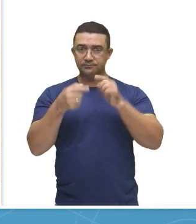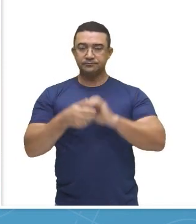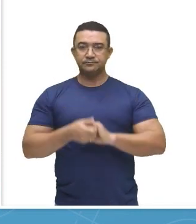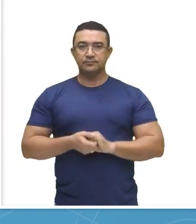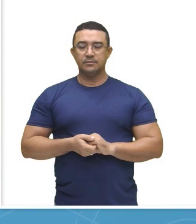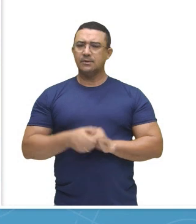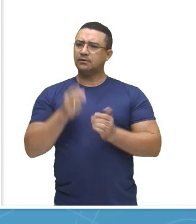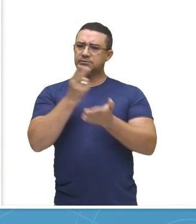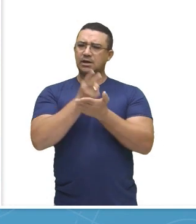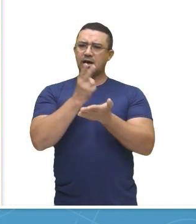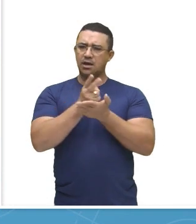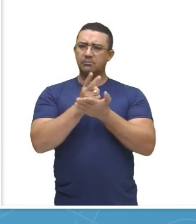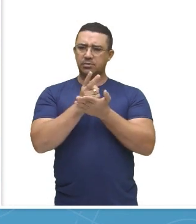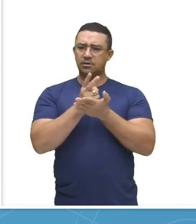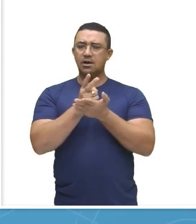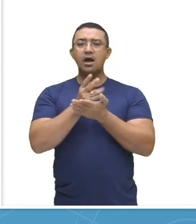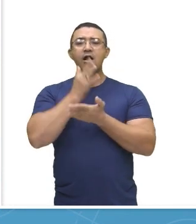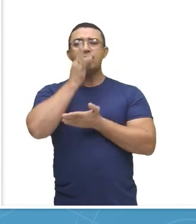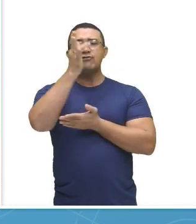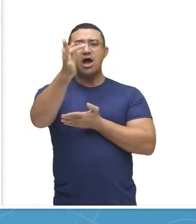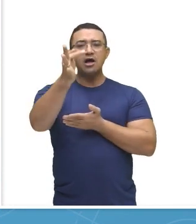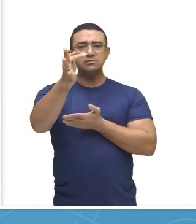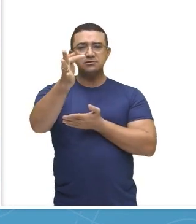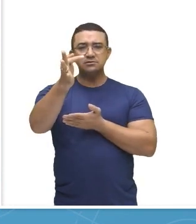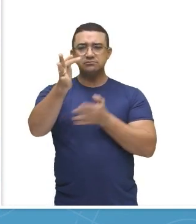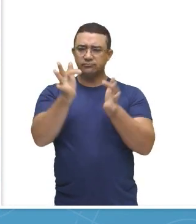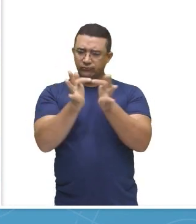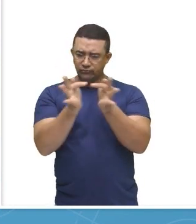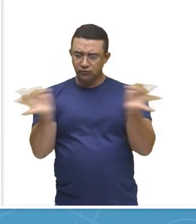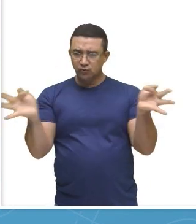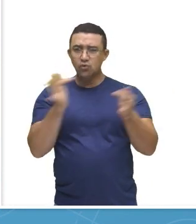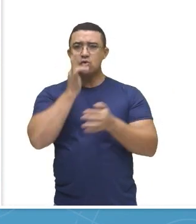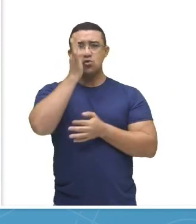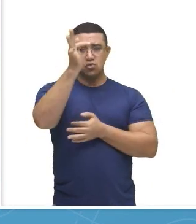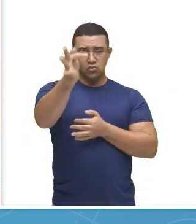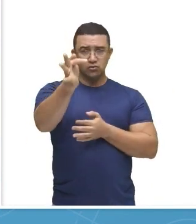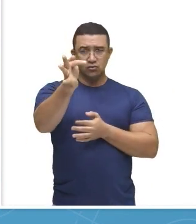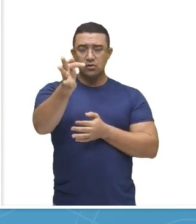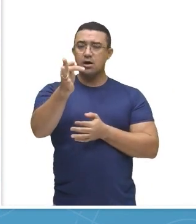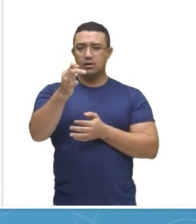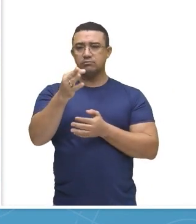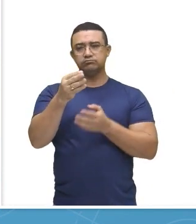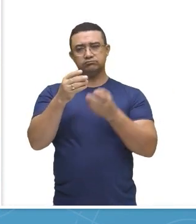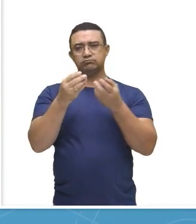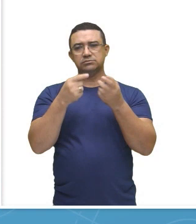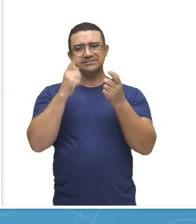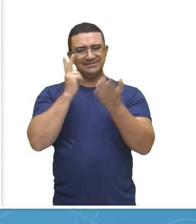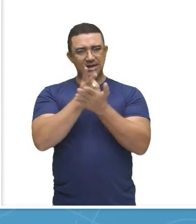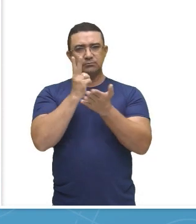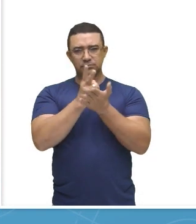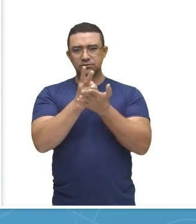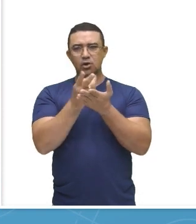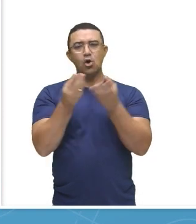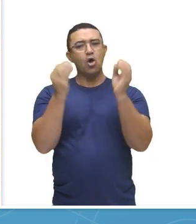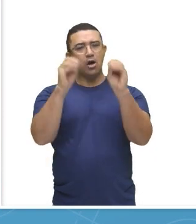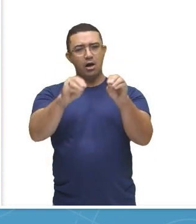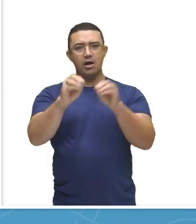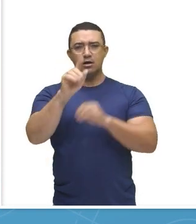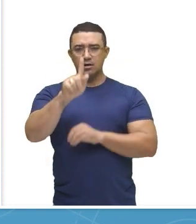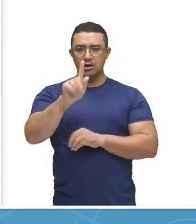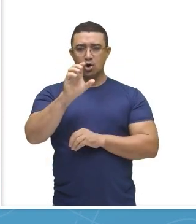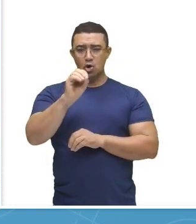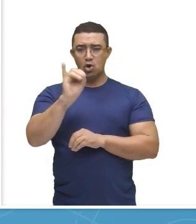em todas as orações? Sim, o going to se repete o tempo inteiro, porque ele